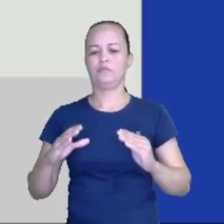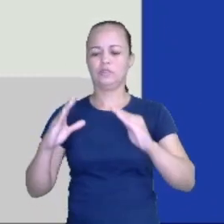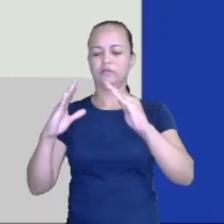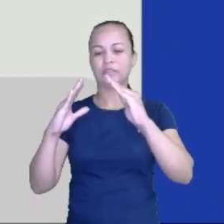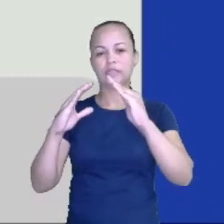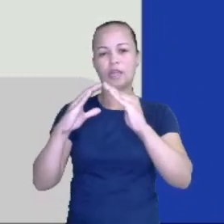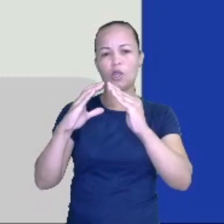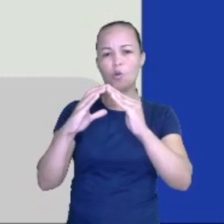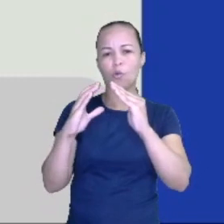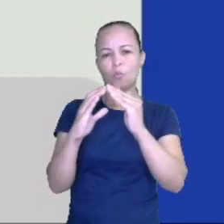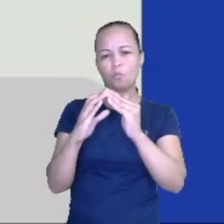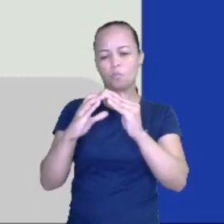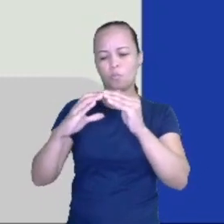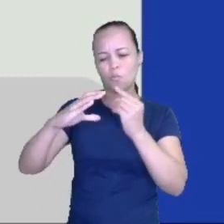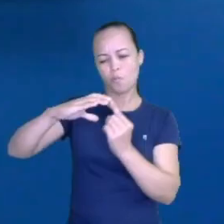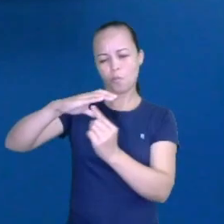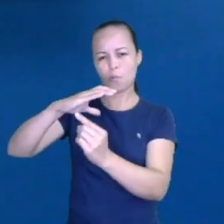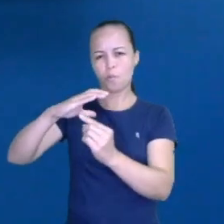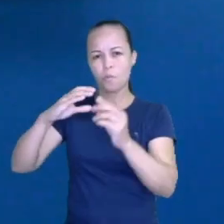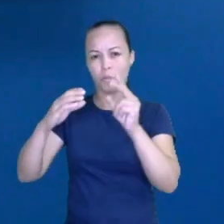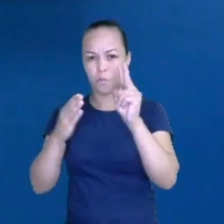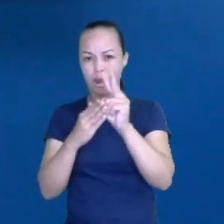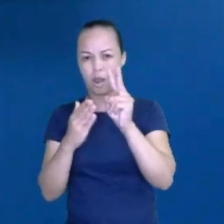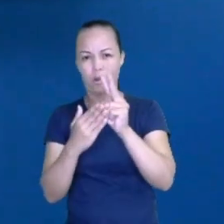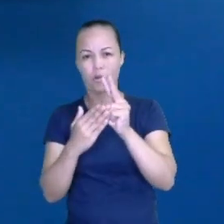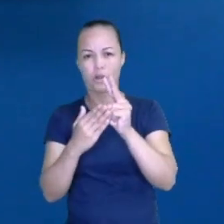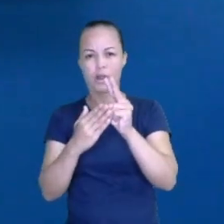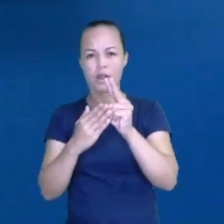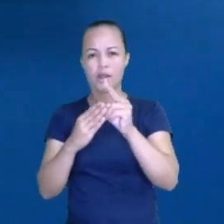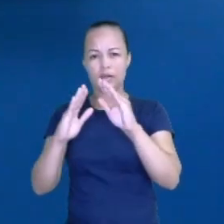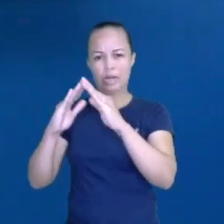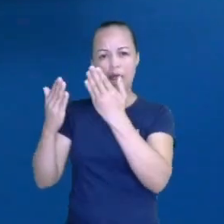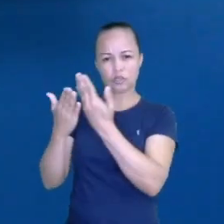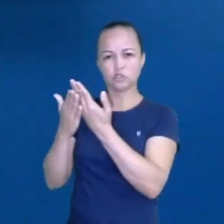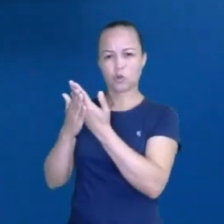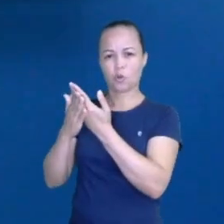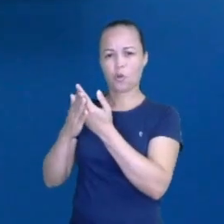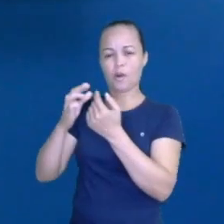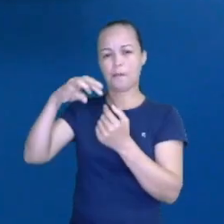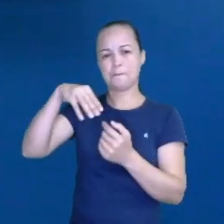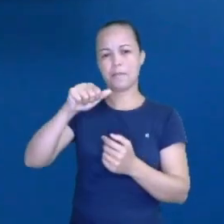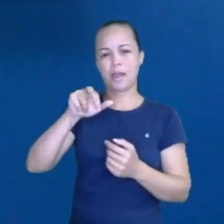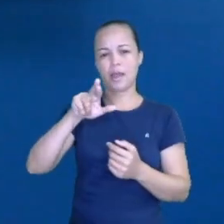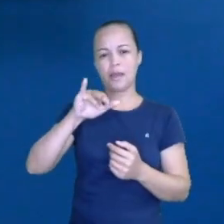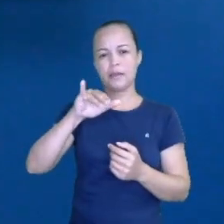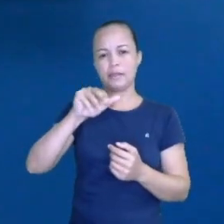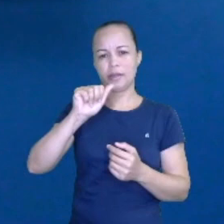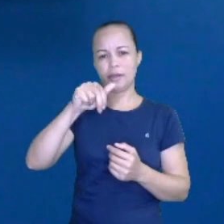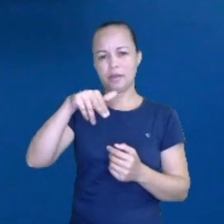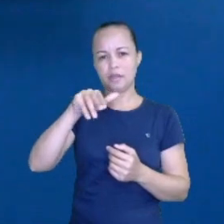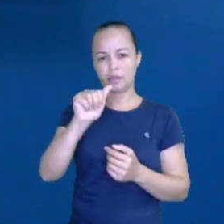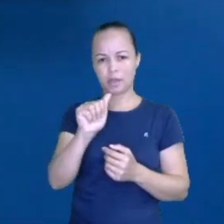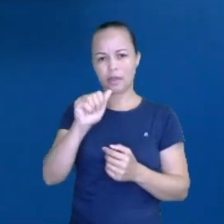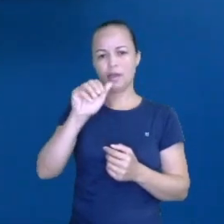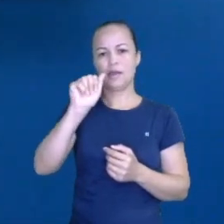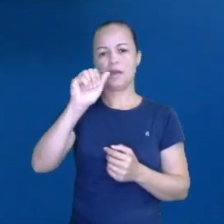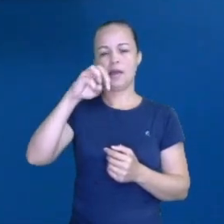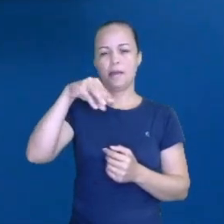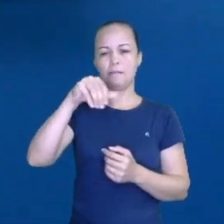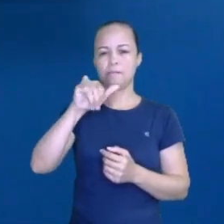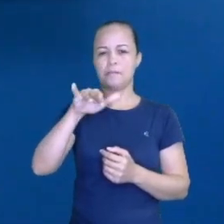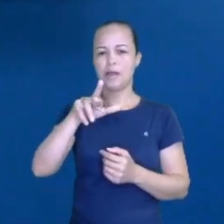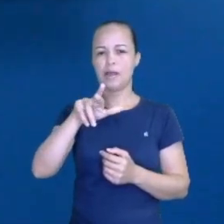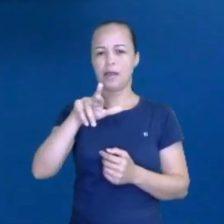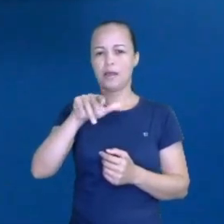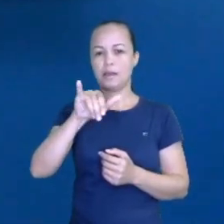na Avenida Mariana Malha. É comum você ver uma oca por aqui? Não, né? Porque ela é culturalmente